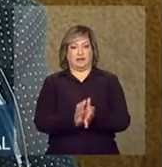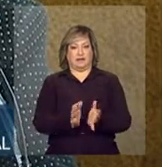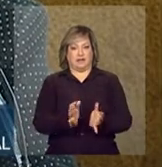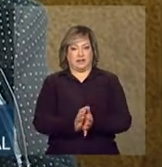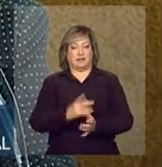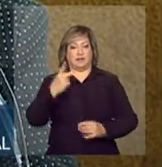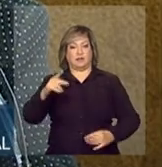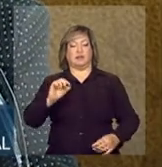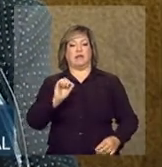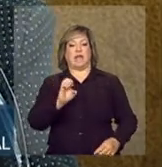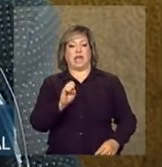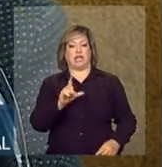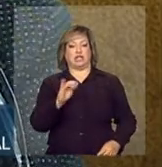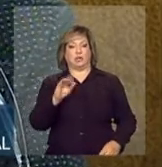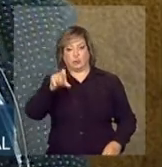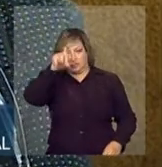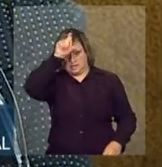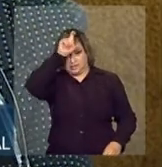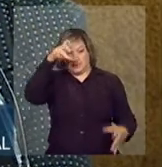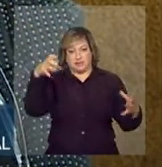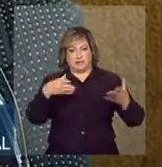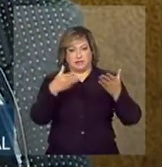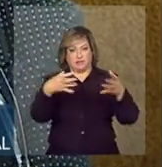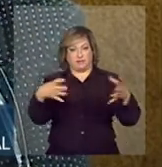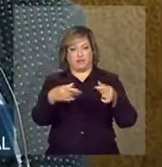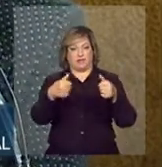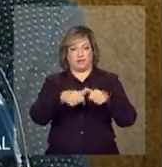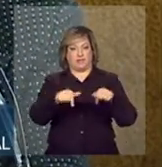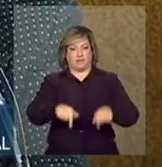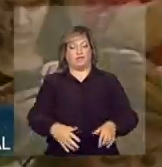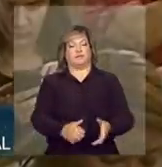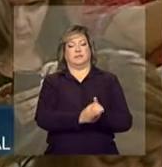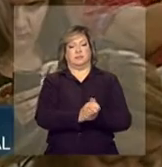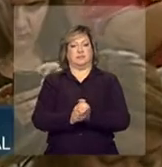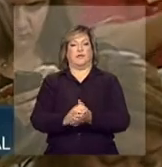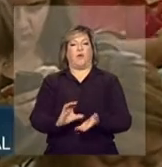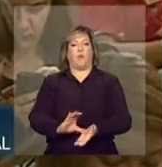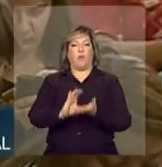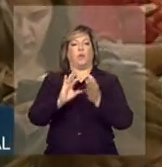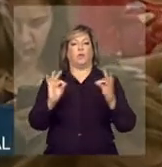e senhores e senhoras conselheiras.